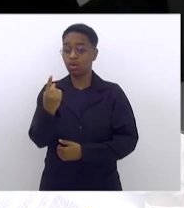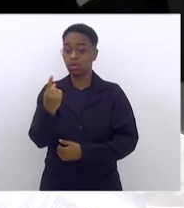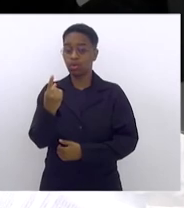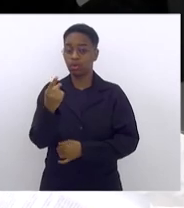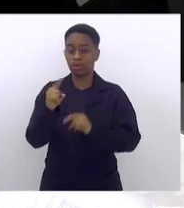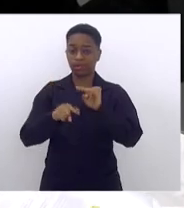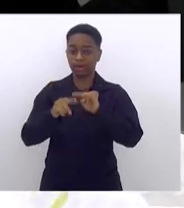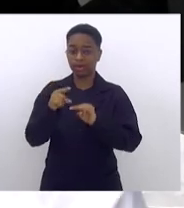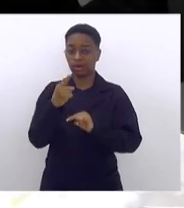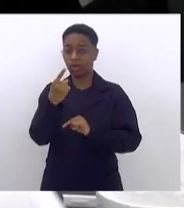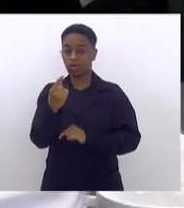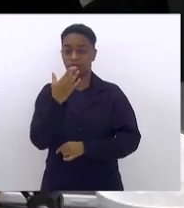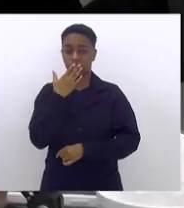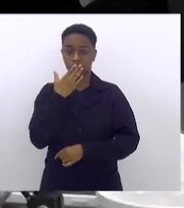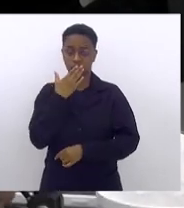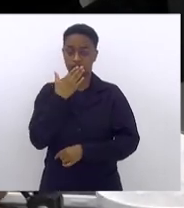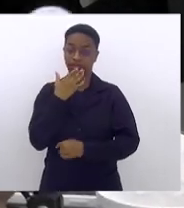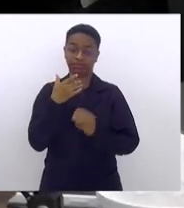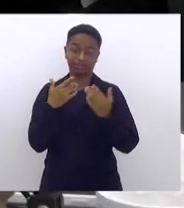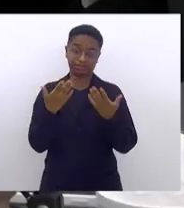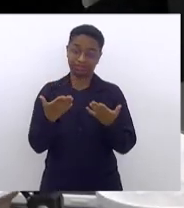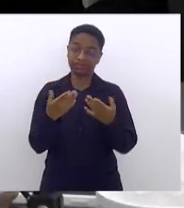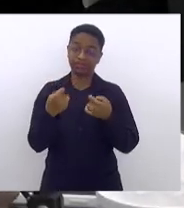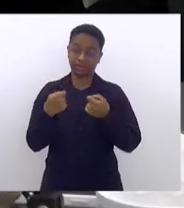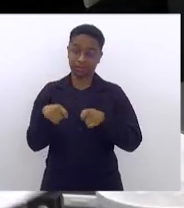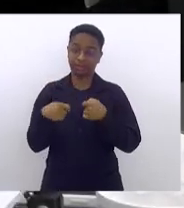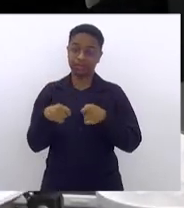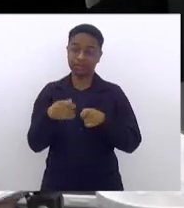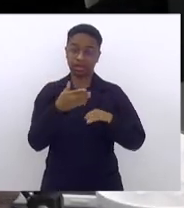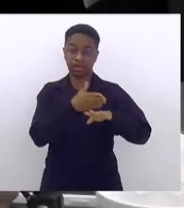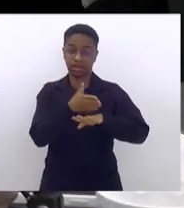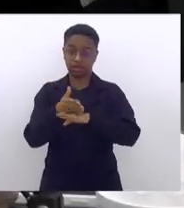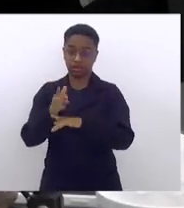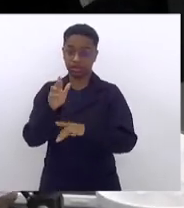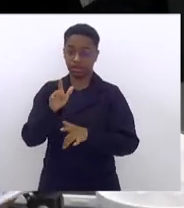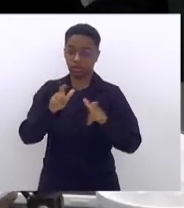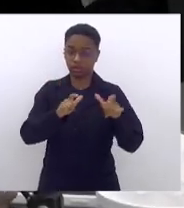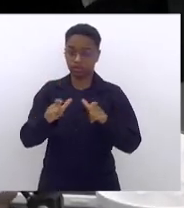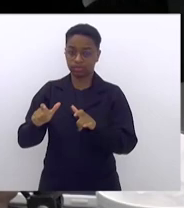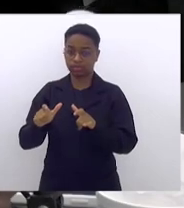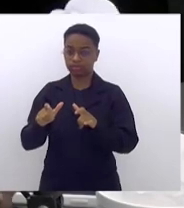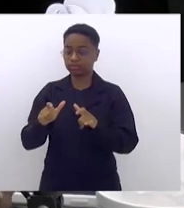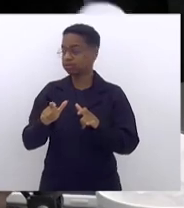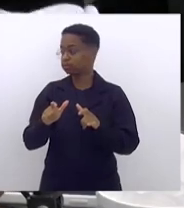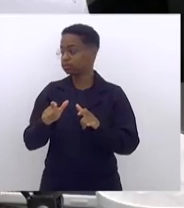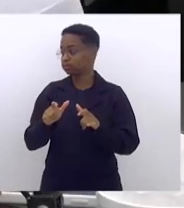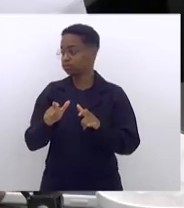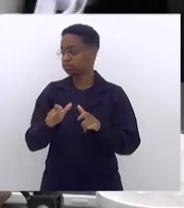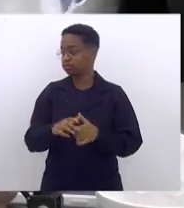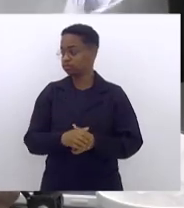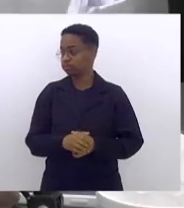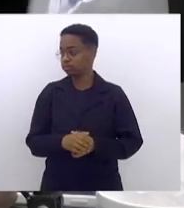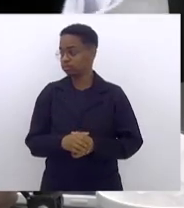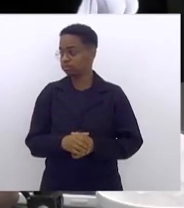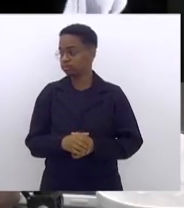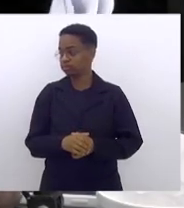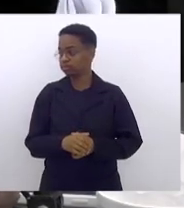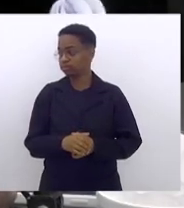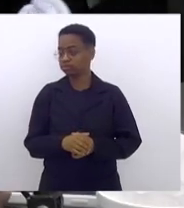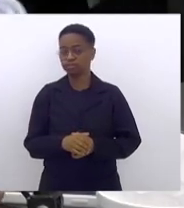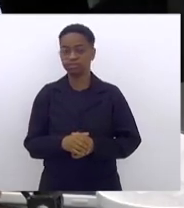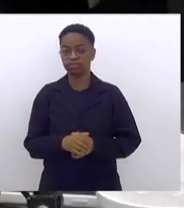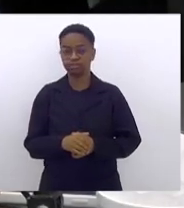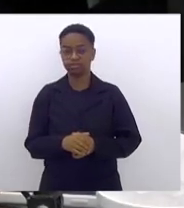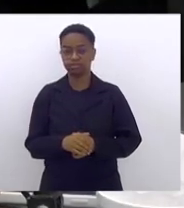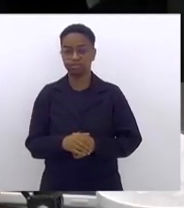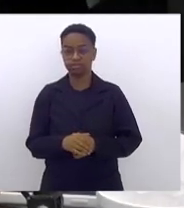de uma determinada cor. E ele precisa adentrar os locais com utensílio também próprio, senão o menino não se alimenta. Então, parabéns aí pela